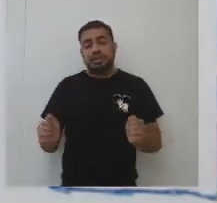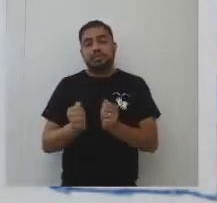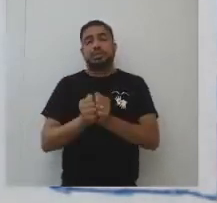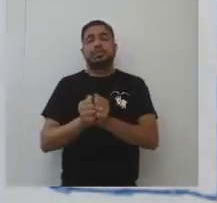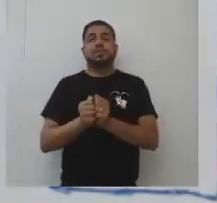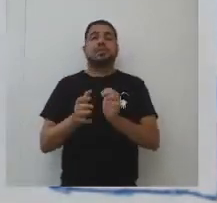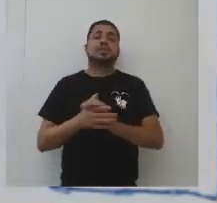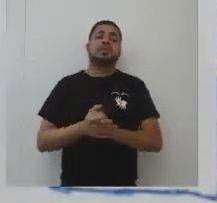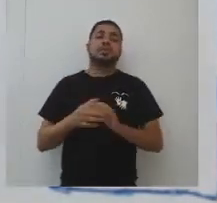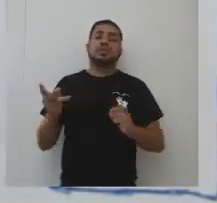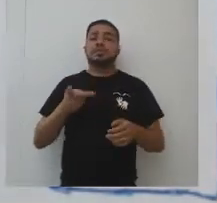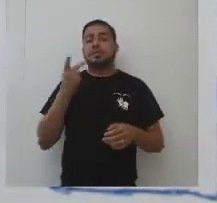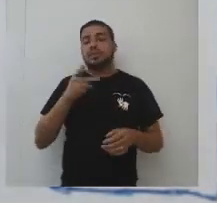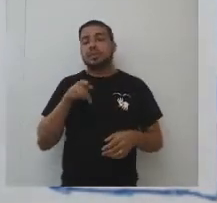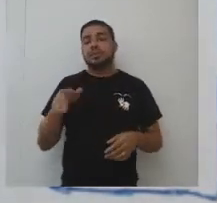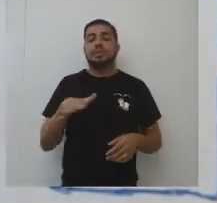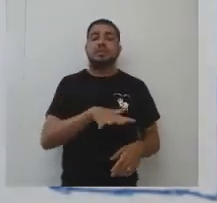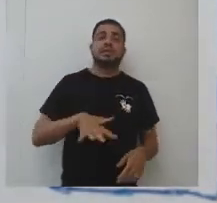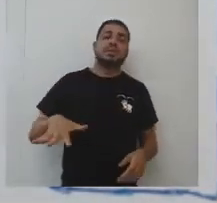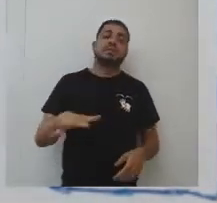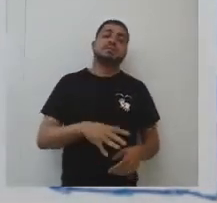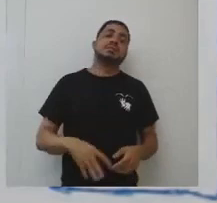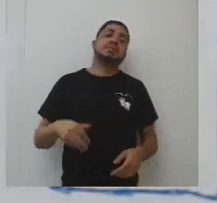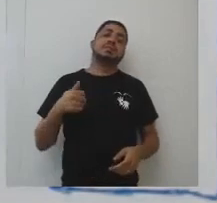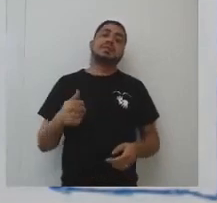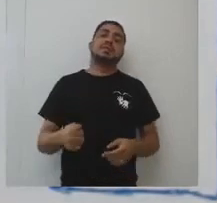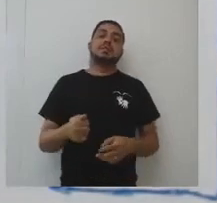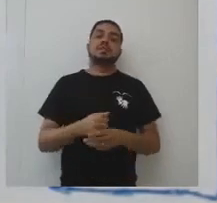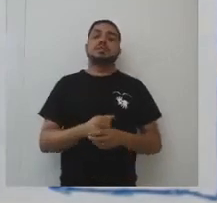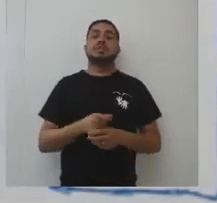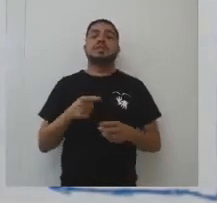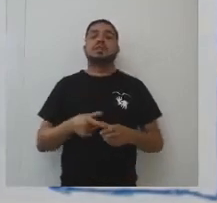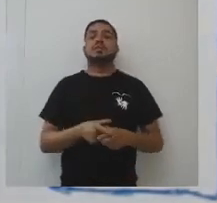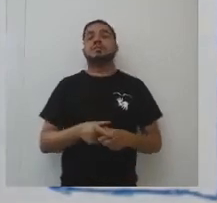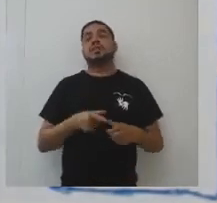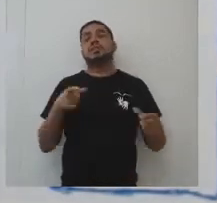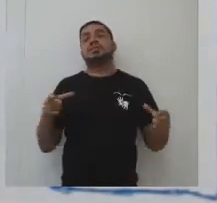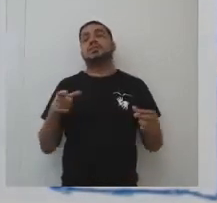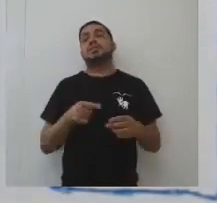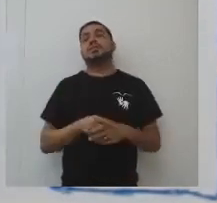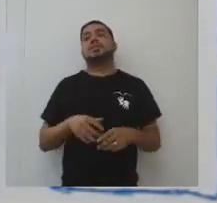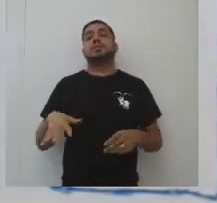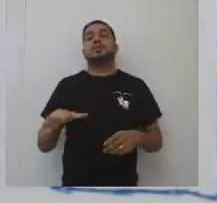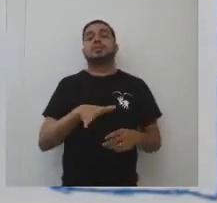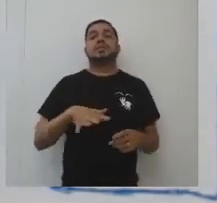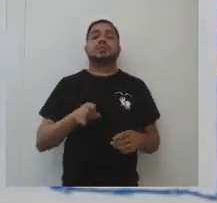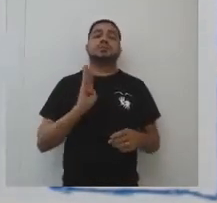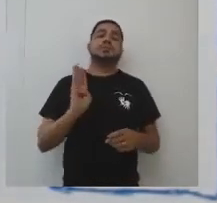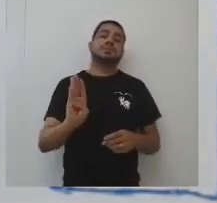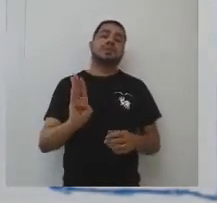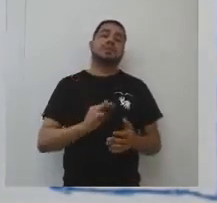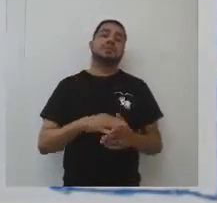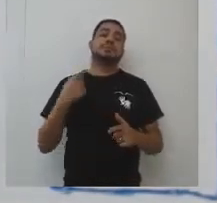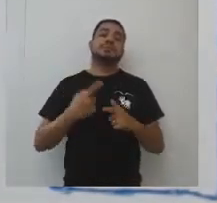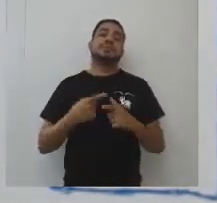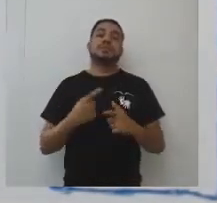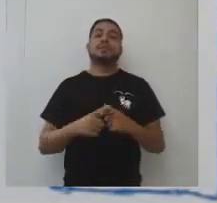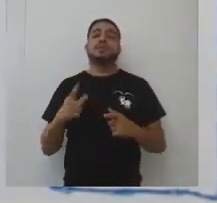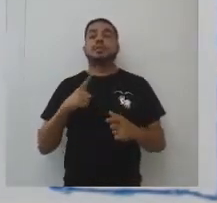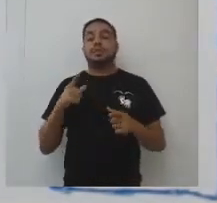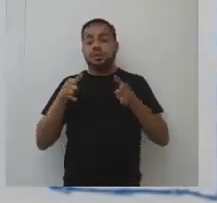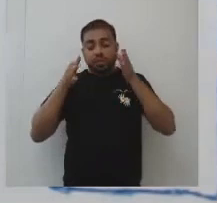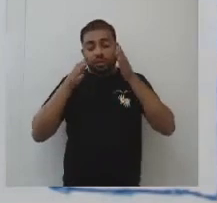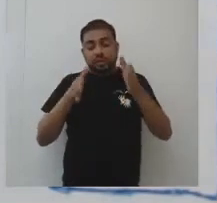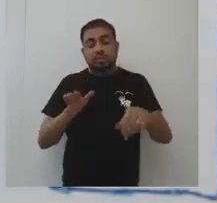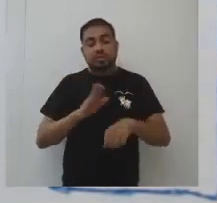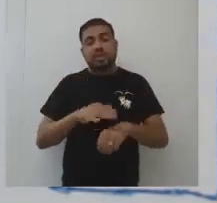Eu vou dizer que esse campo de A seria maior do que esse campo de quem? De B, porque aqui tem uma concentração